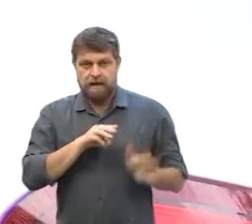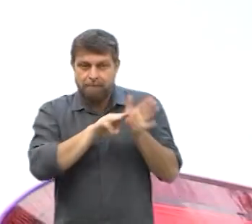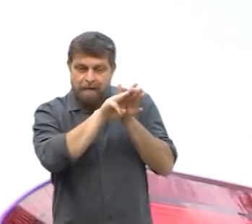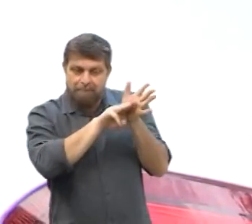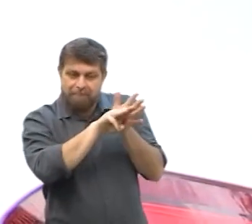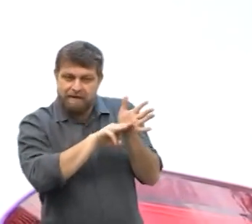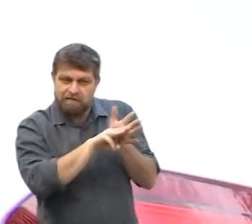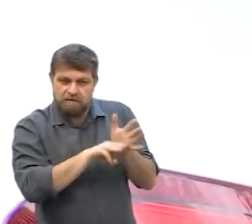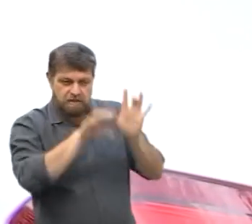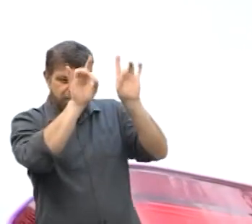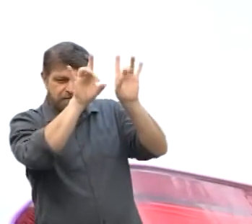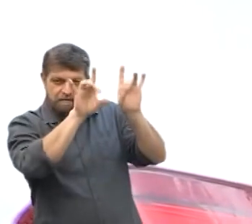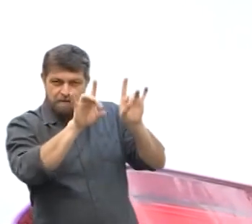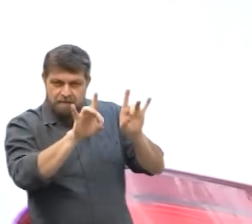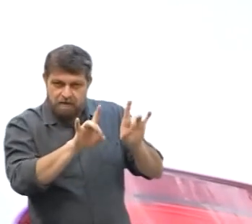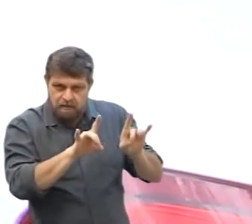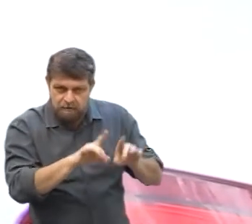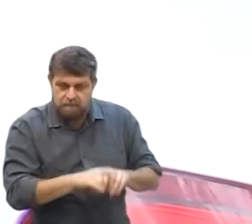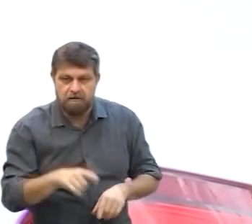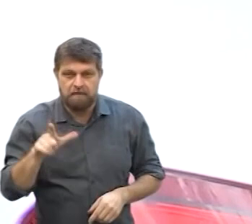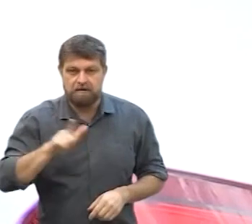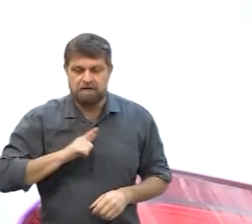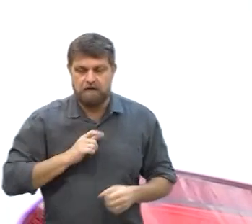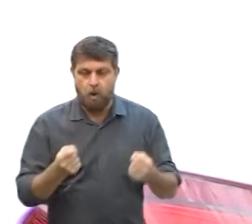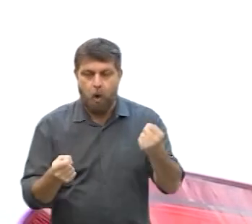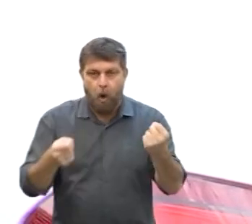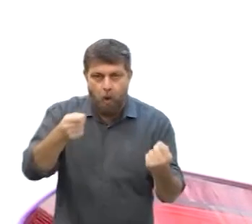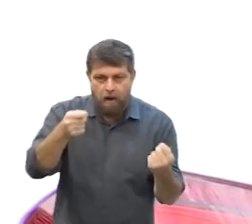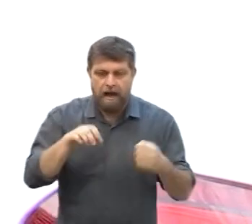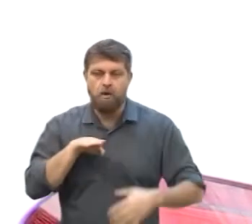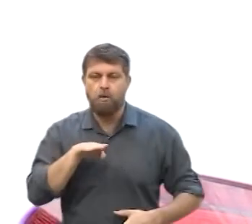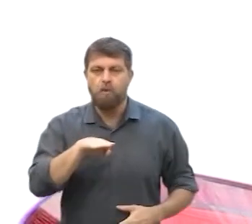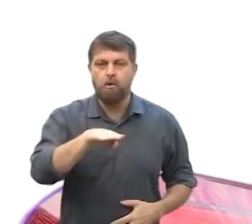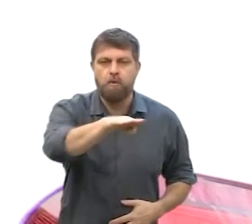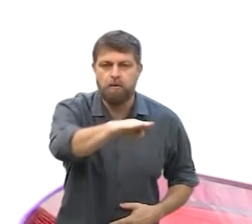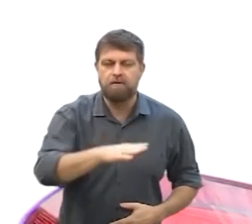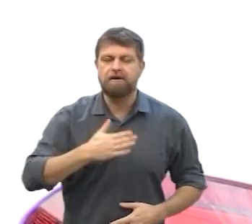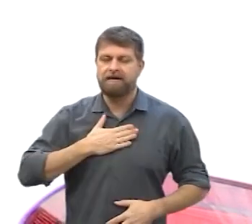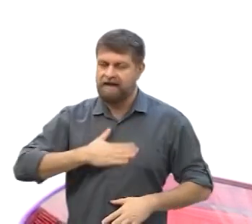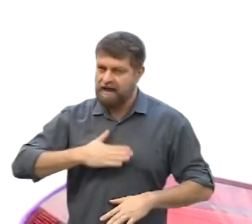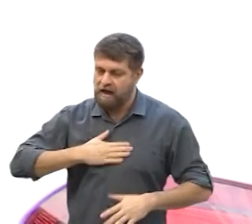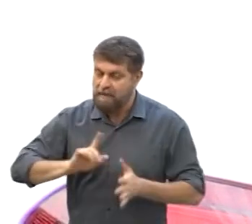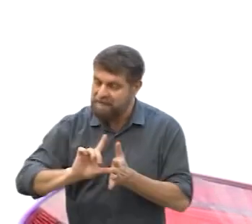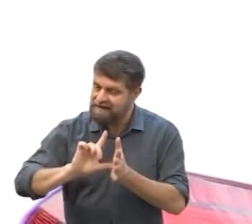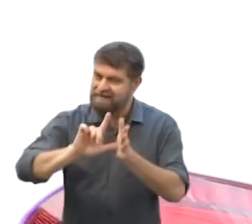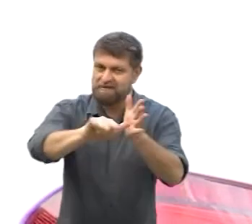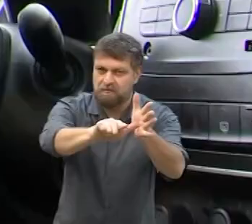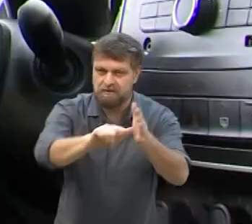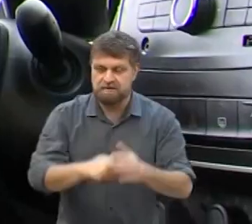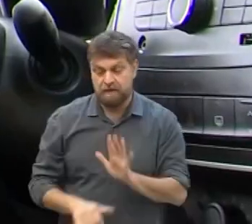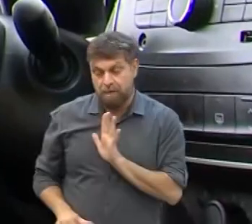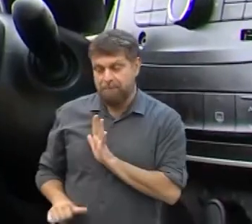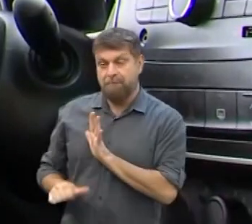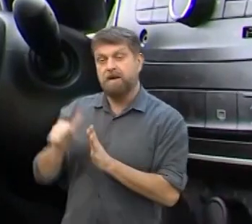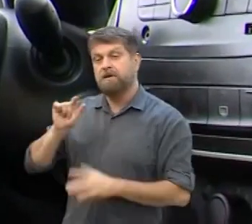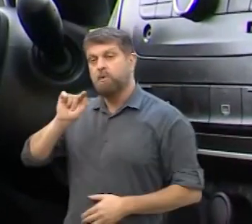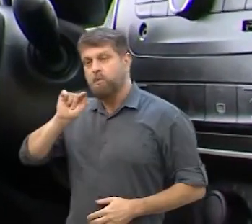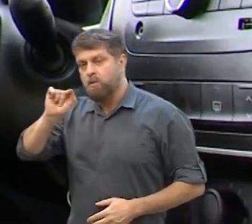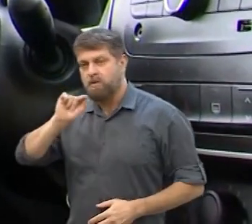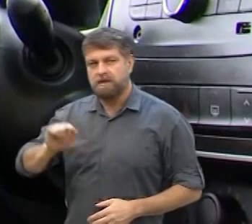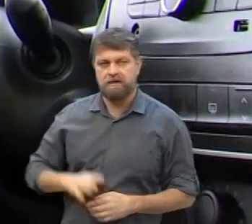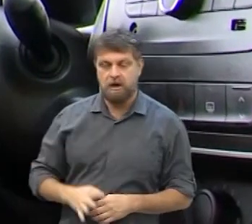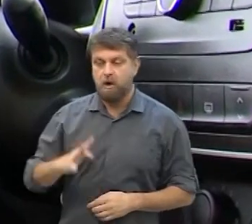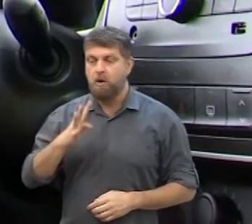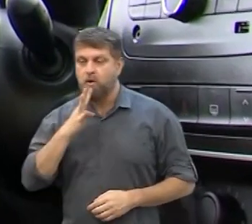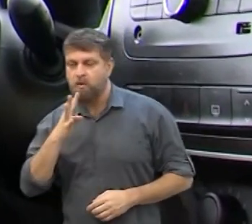É uma metodologia bem específica em que sair com o carro mesmo fica para bem depois. Primeiro de tudo,